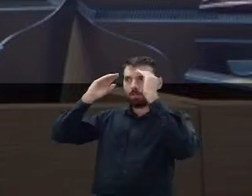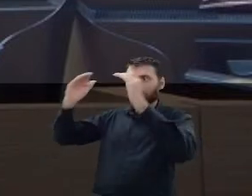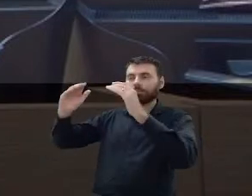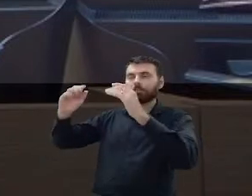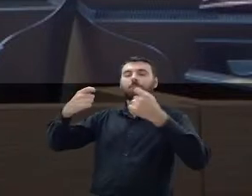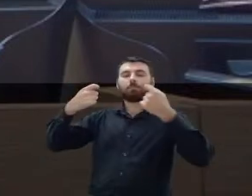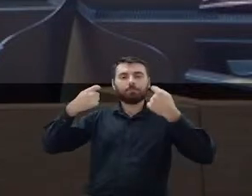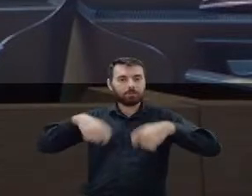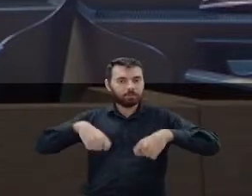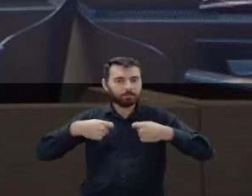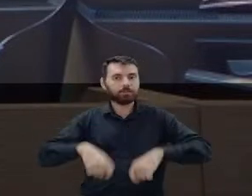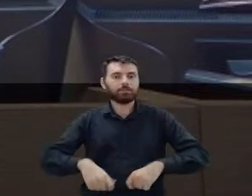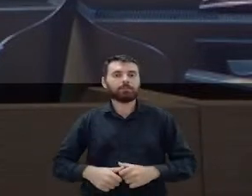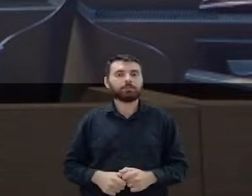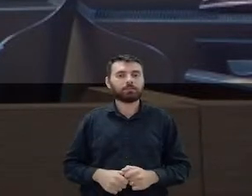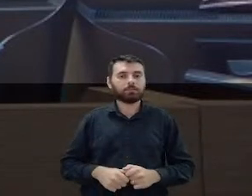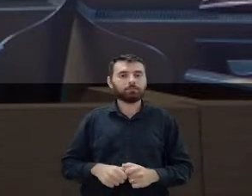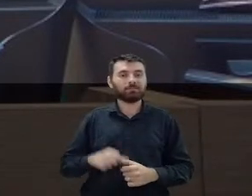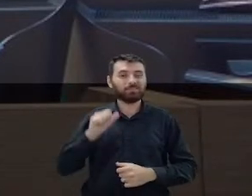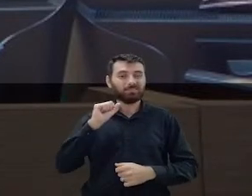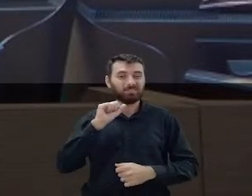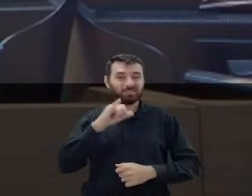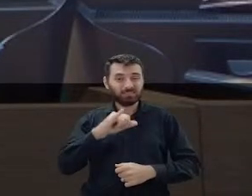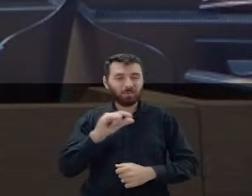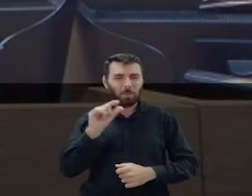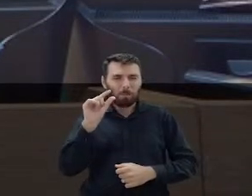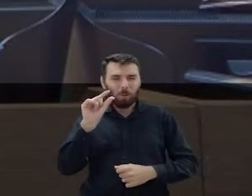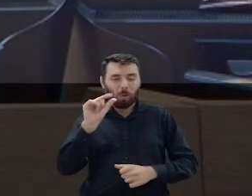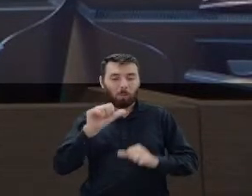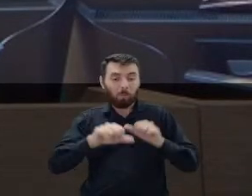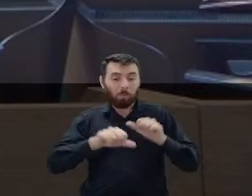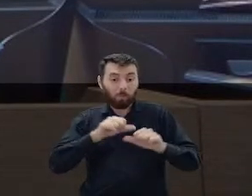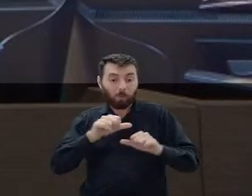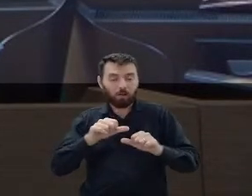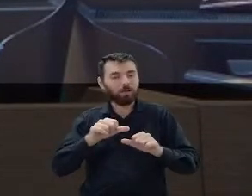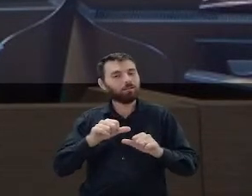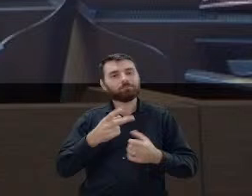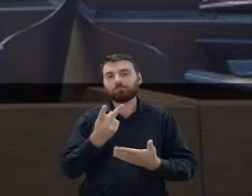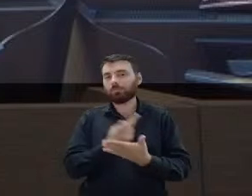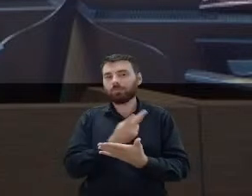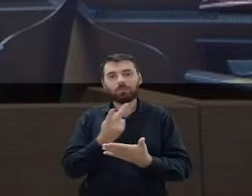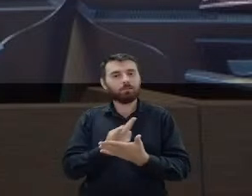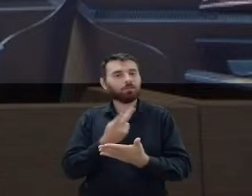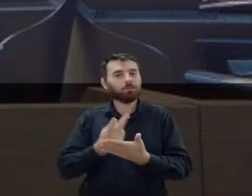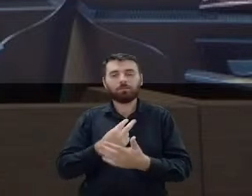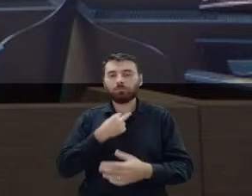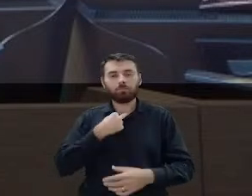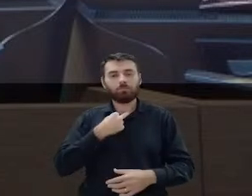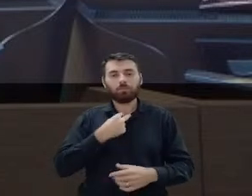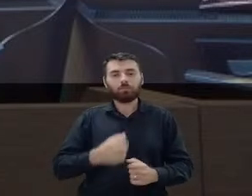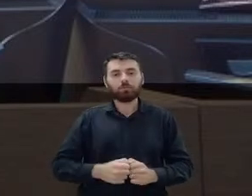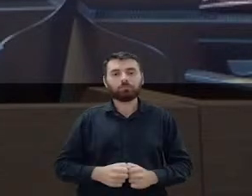conteúdo, sob pena de infringir a coisa julgada. Então, é nesse sentido que eu faço a análise dos